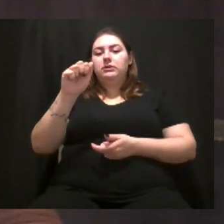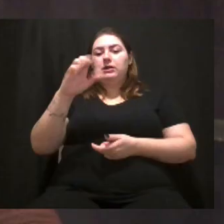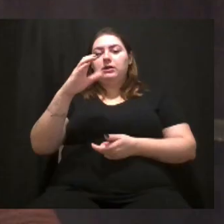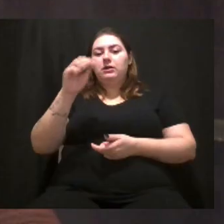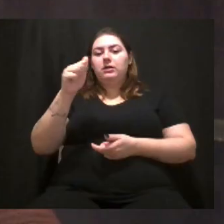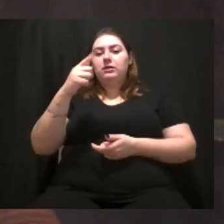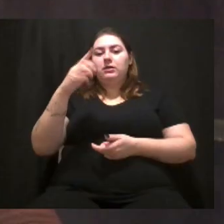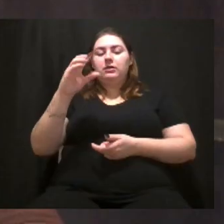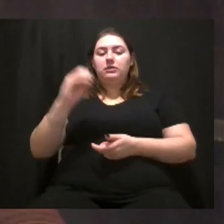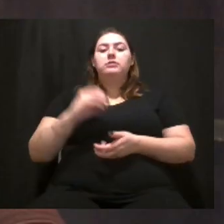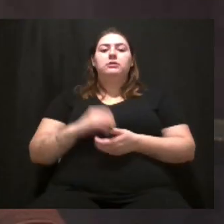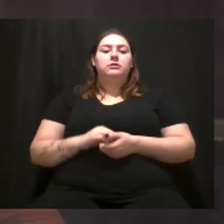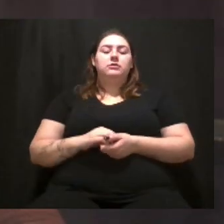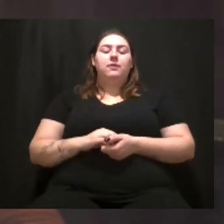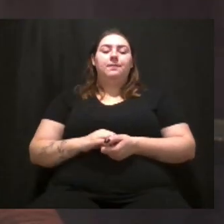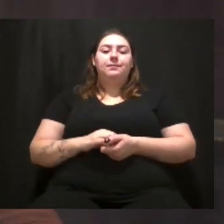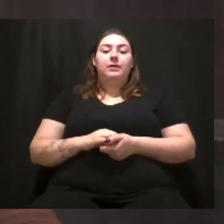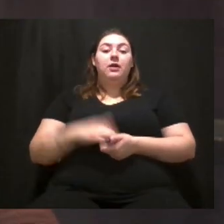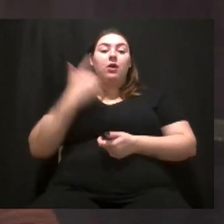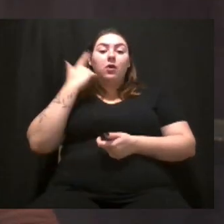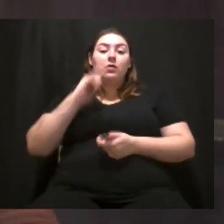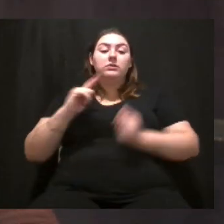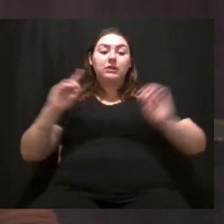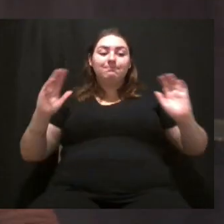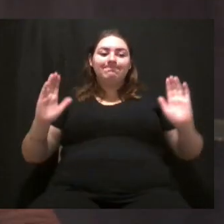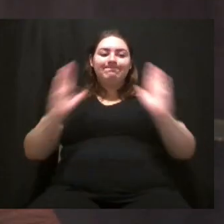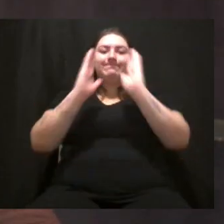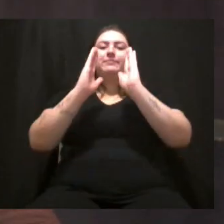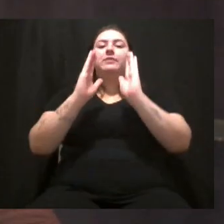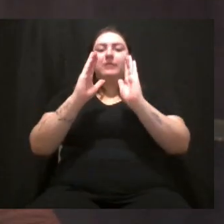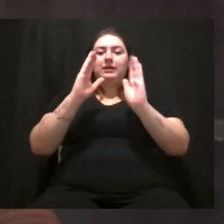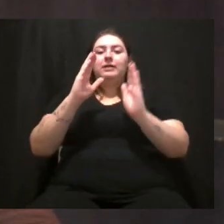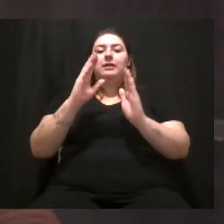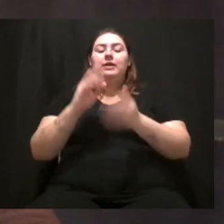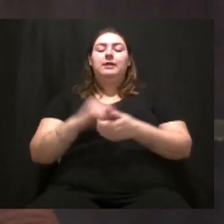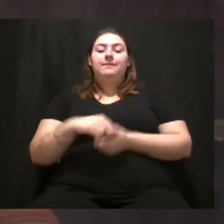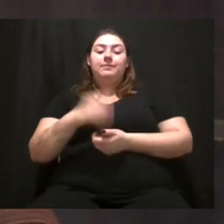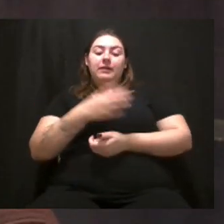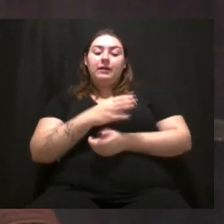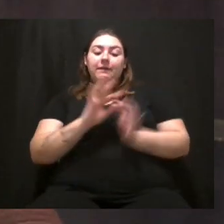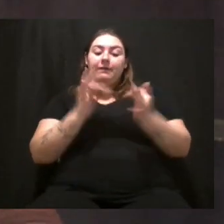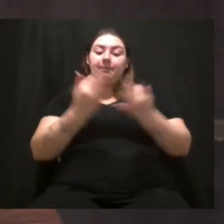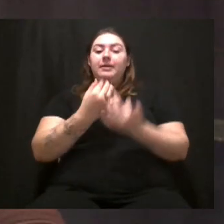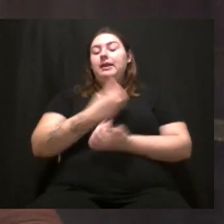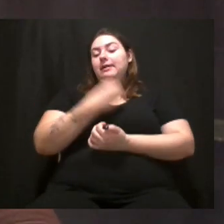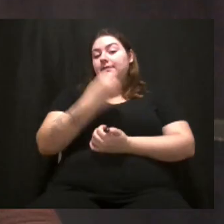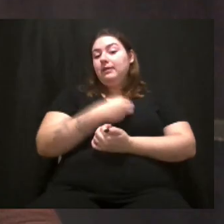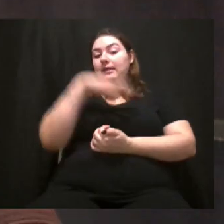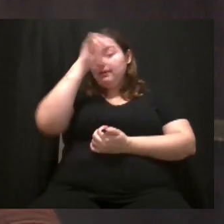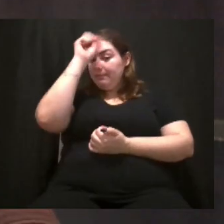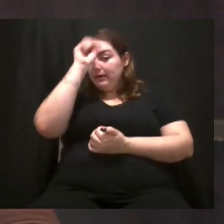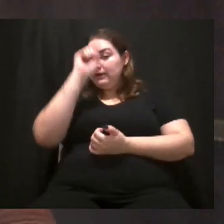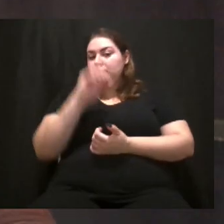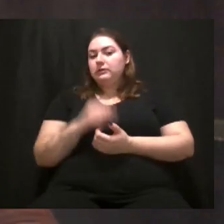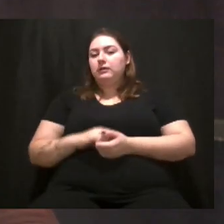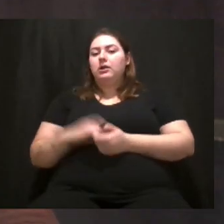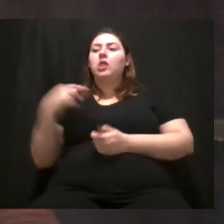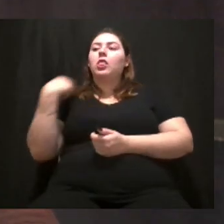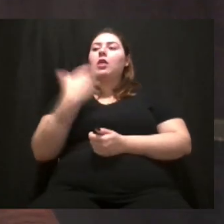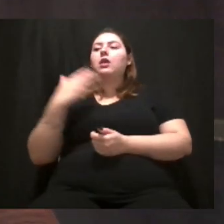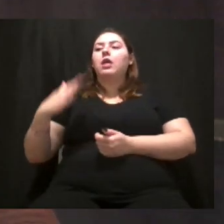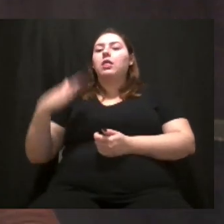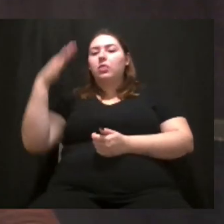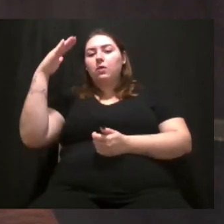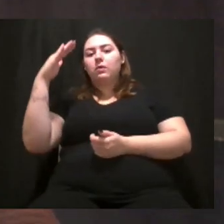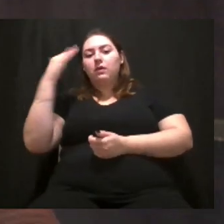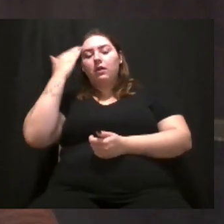com as pessoas, a partir dos problemas, né, a partir das dificuldades. Então, também a gente precisa, adulto, ter essa escuta